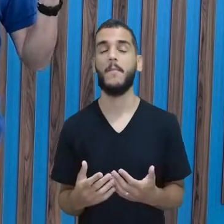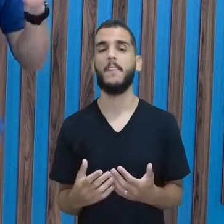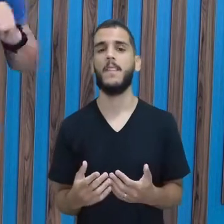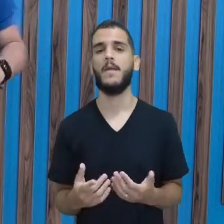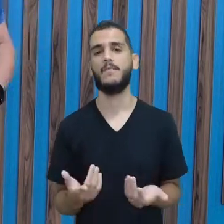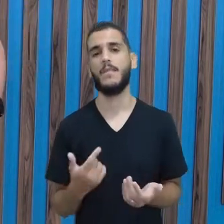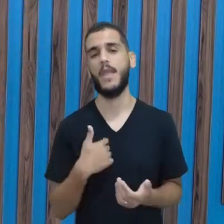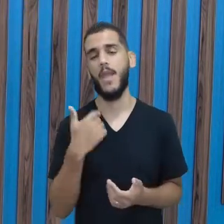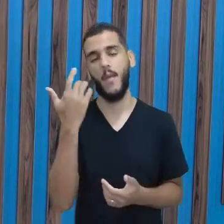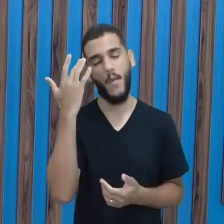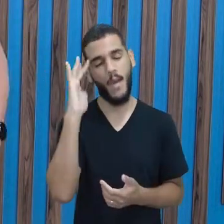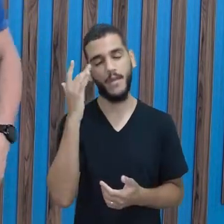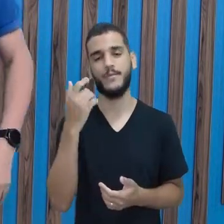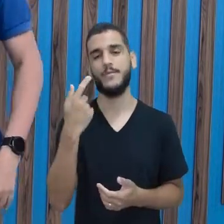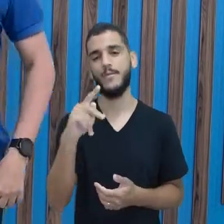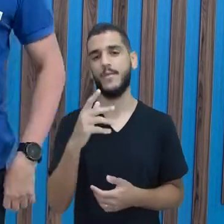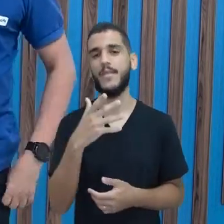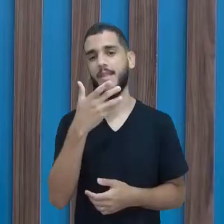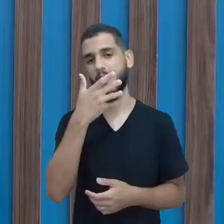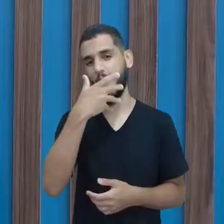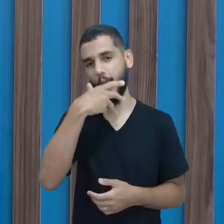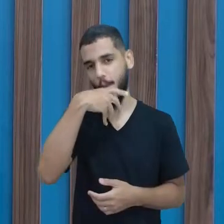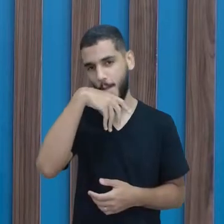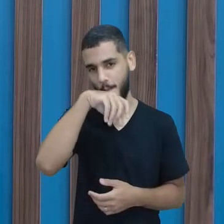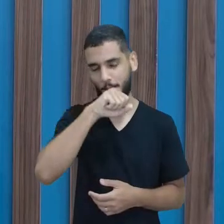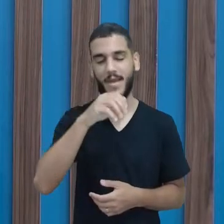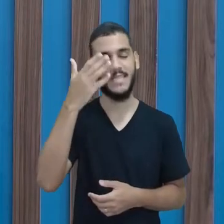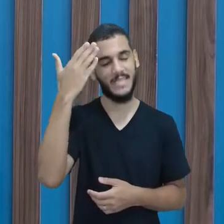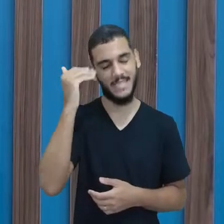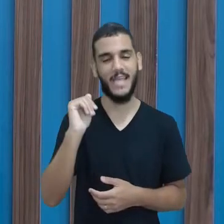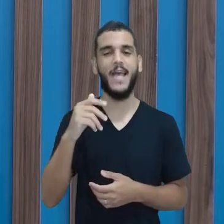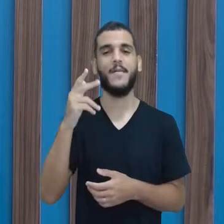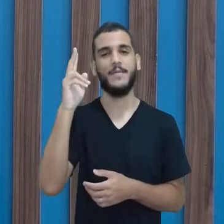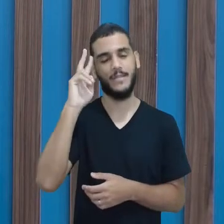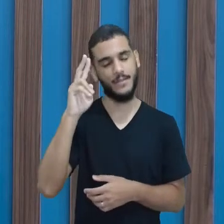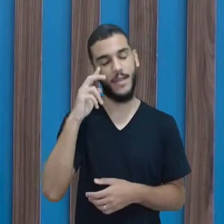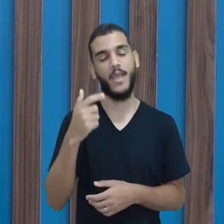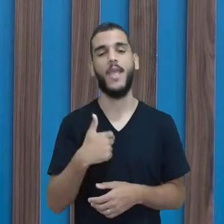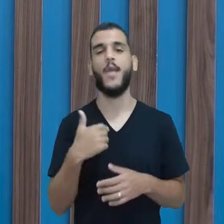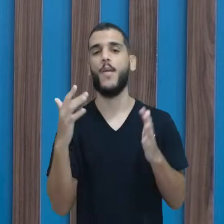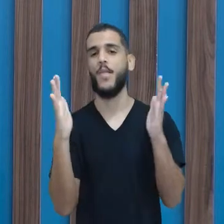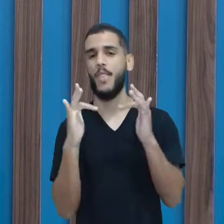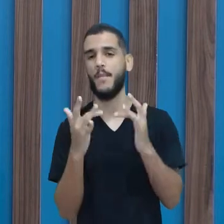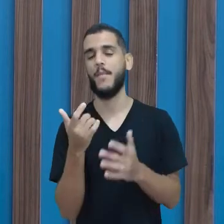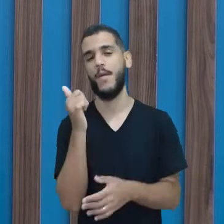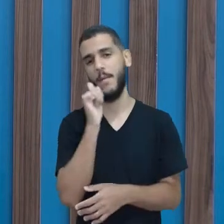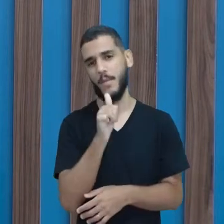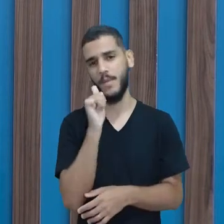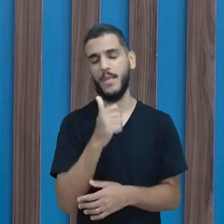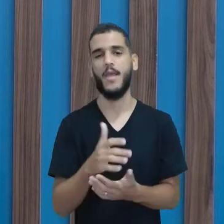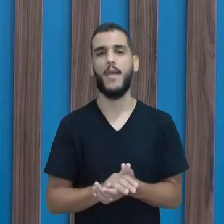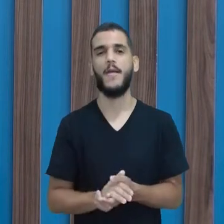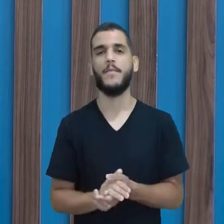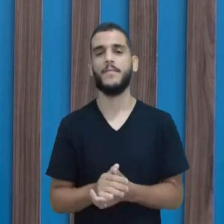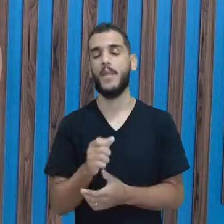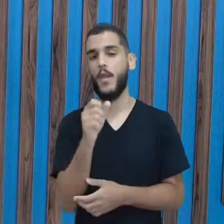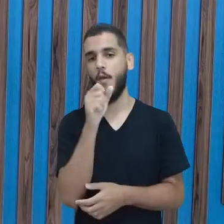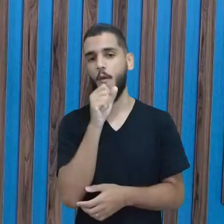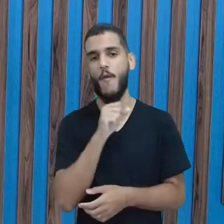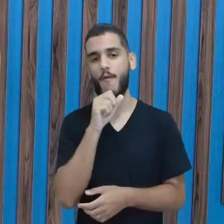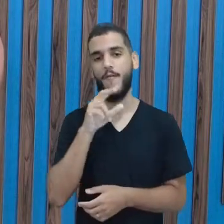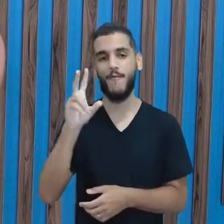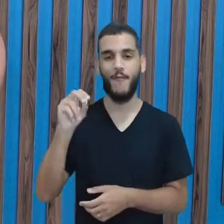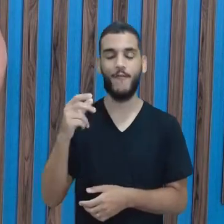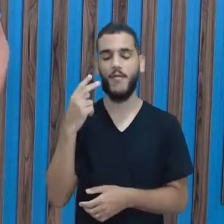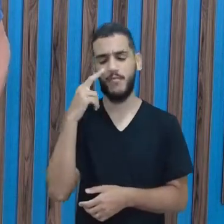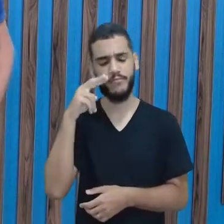teu pai que vai saber essa história aí, seu José, claro, aí eu fui namorar uma menina, aí cheguei, o avô dela olhou pro meu sapato, e